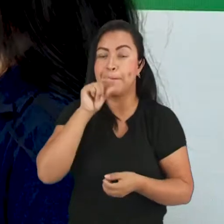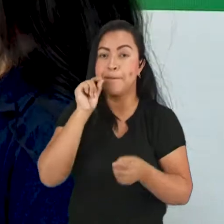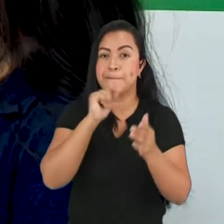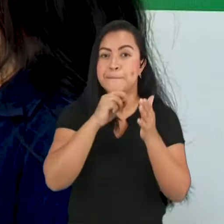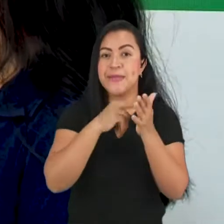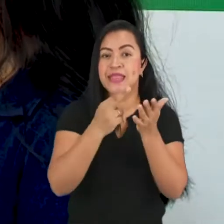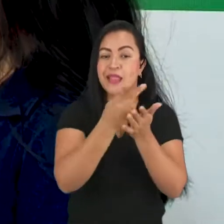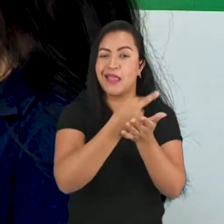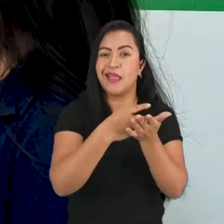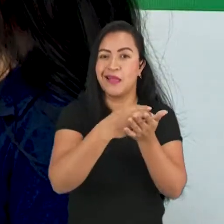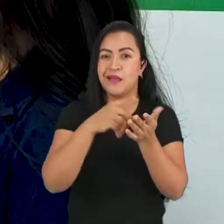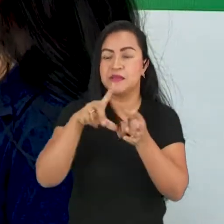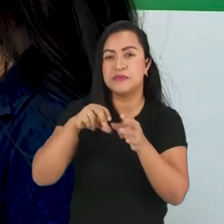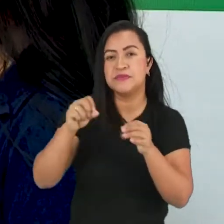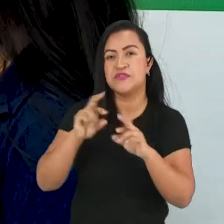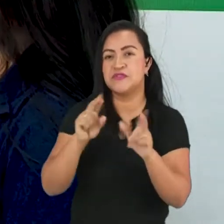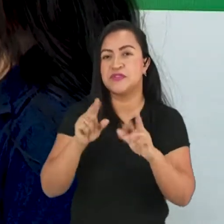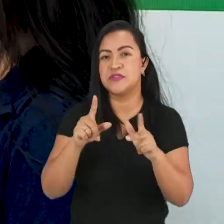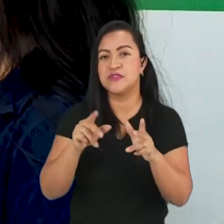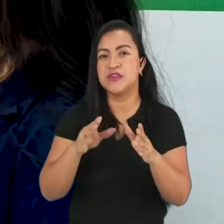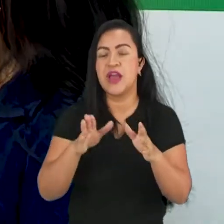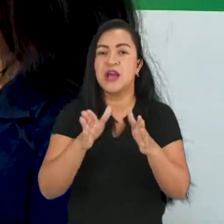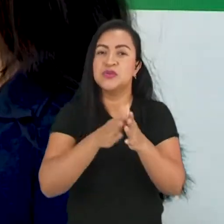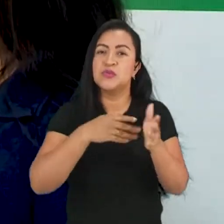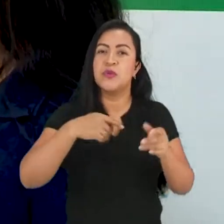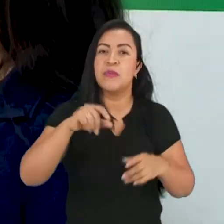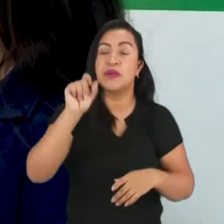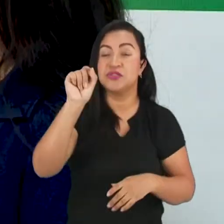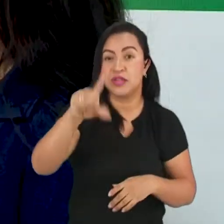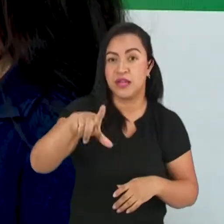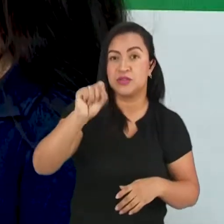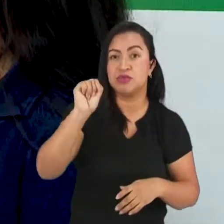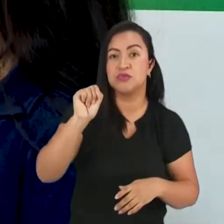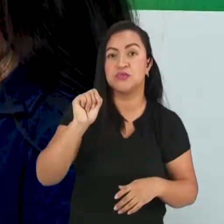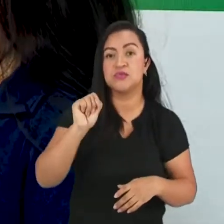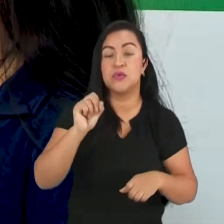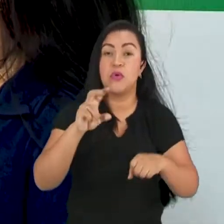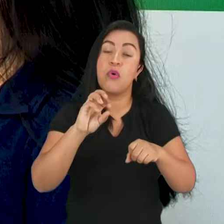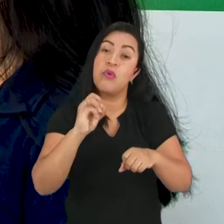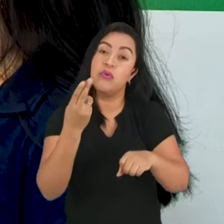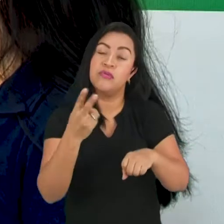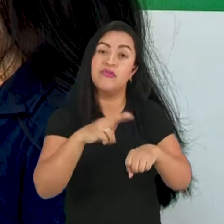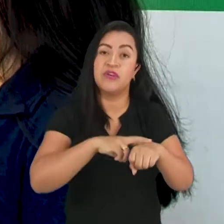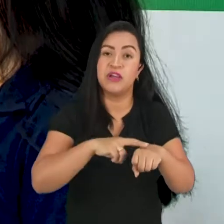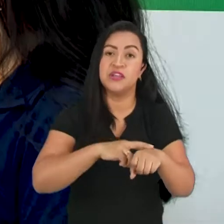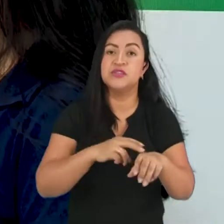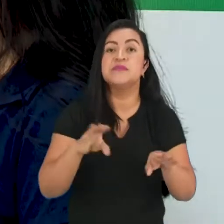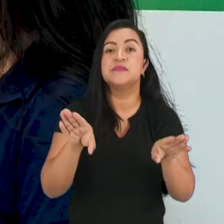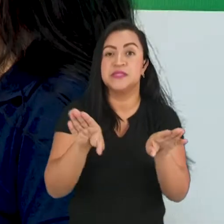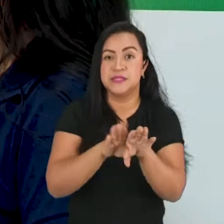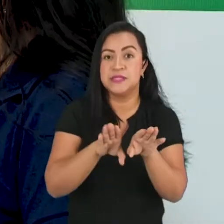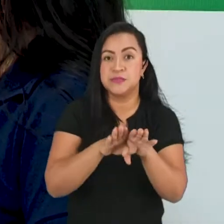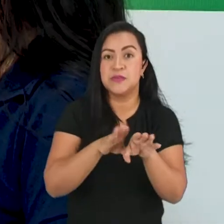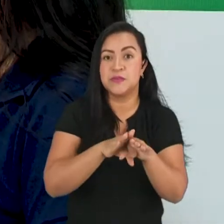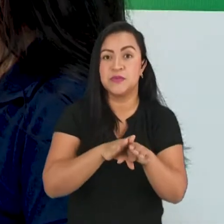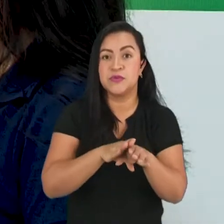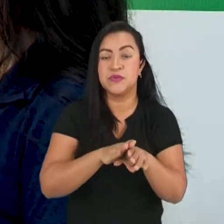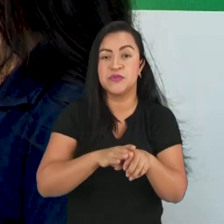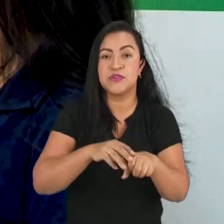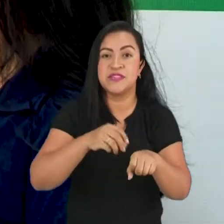aliás. Em geral, sua plumagem é azul ou verde metálico, mas pode ser em tom